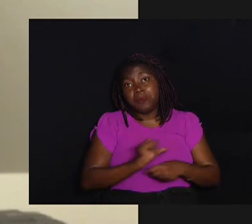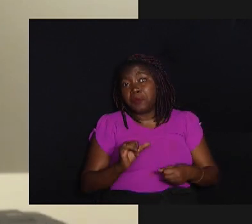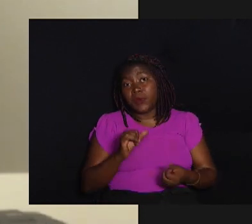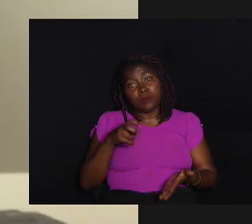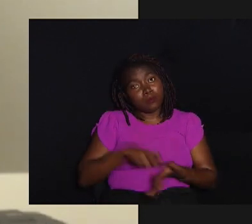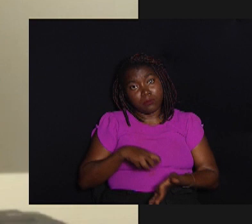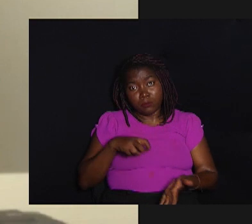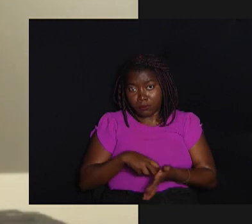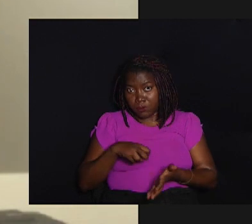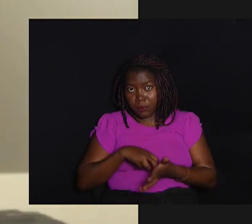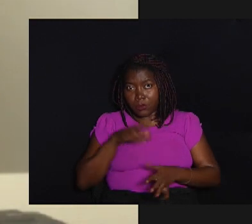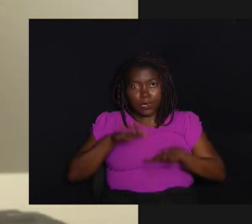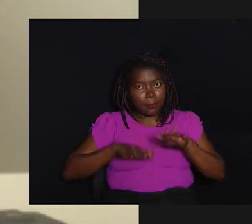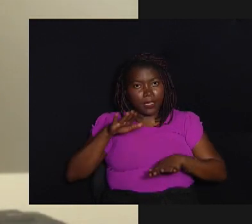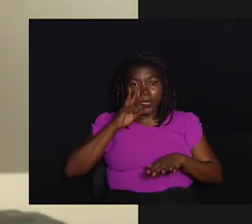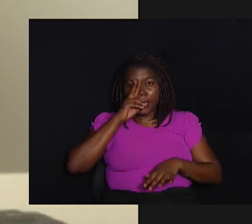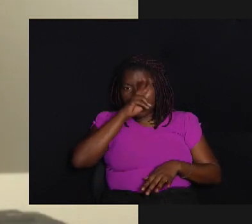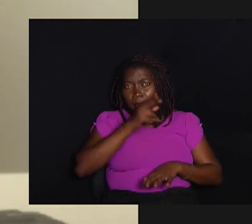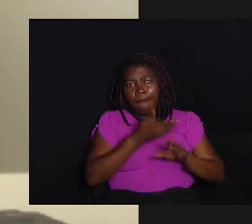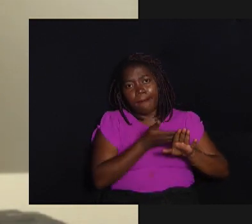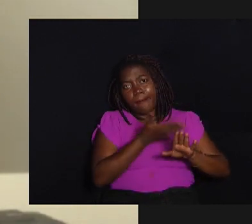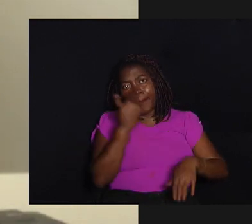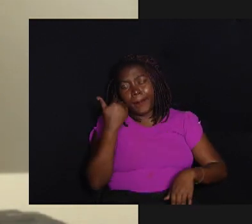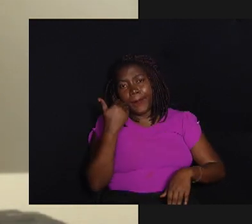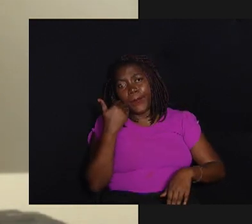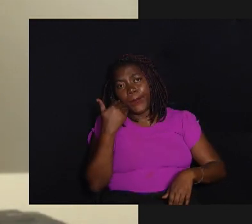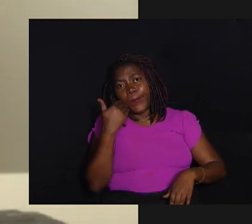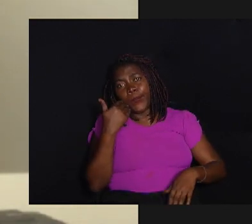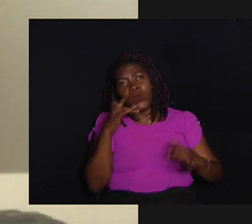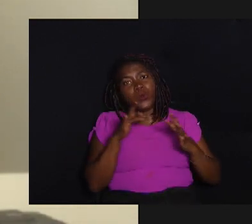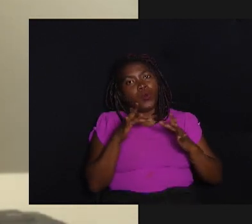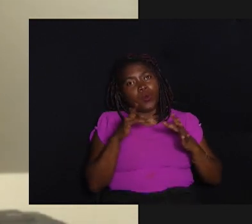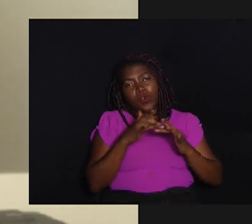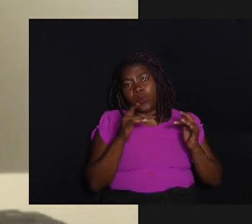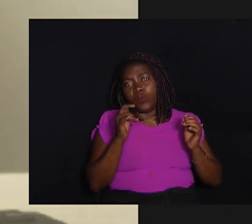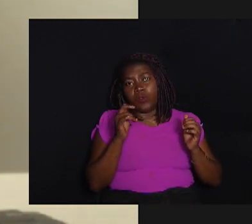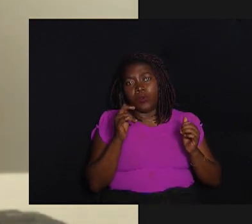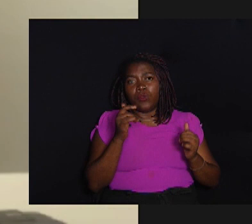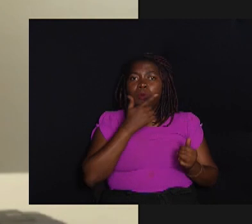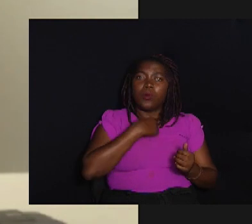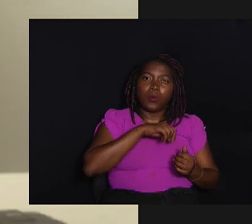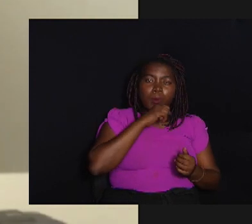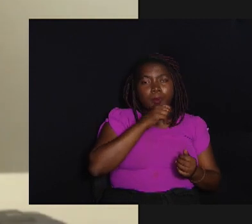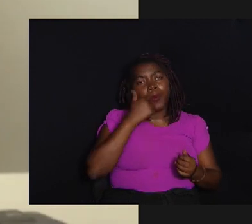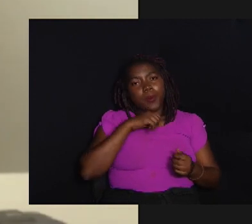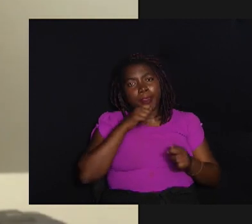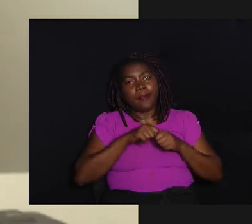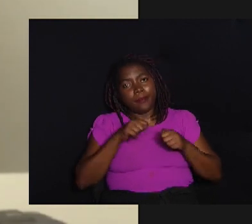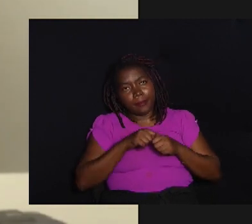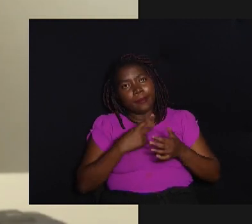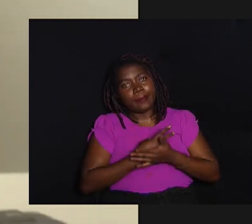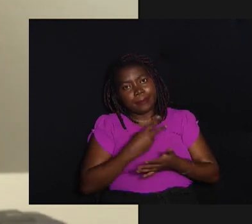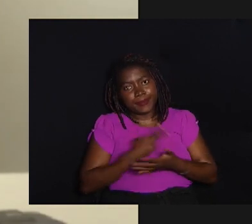né, a depender da gravidade disso, para afastamento do convívio com outro genitor, com a genitora que está causando esses maus tratos,